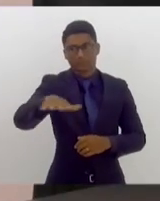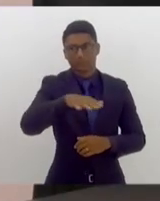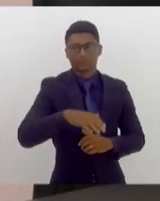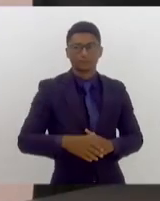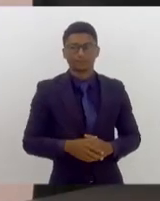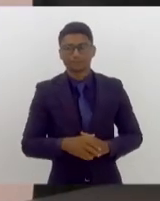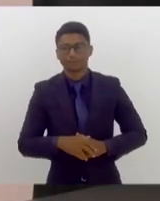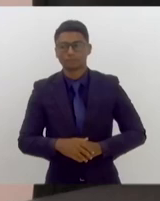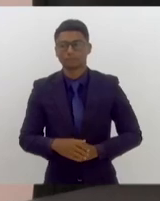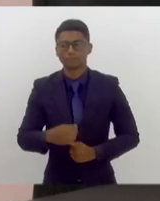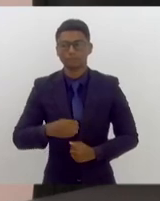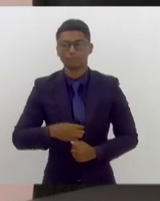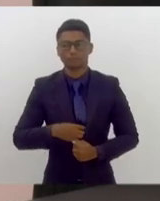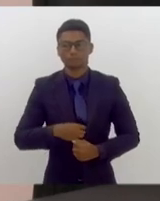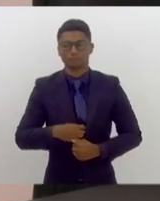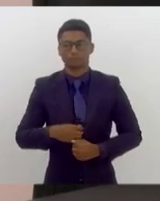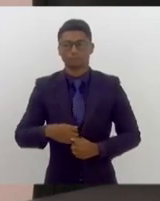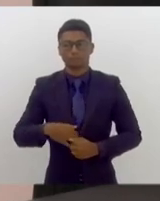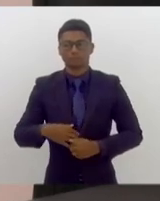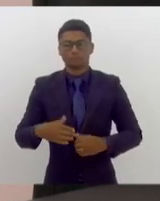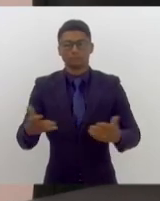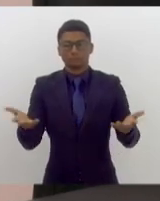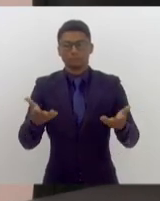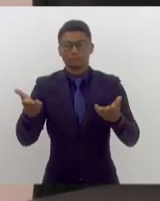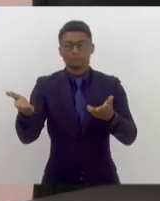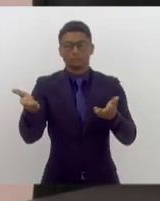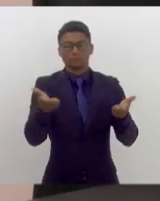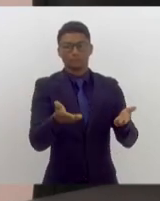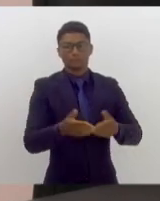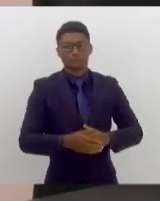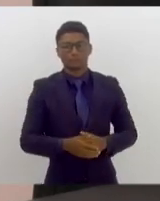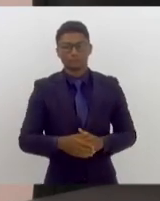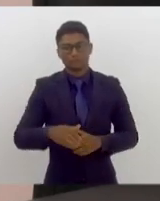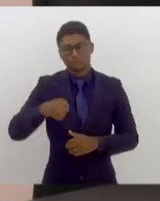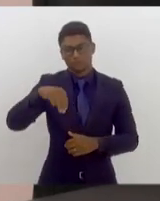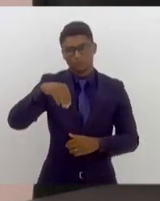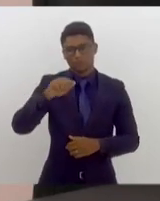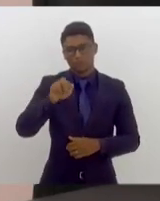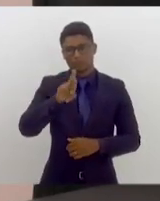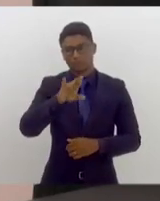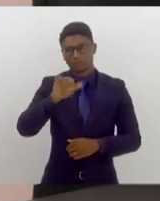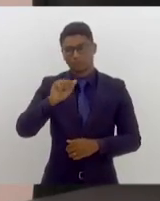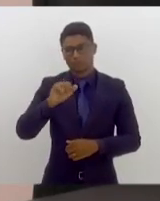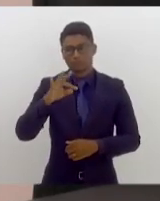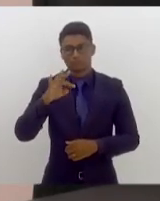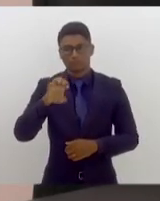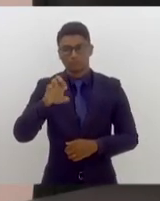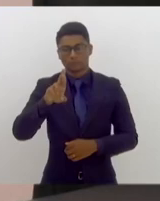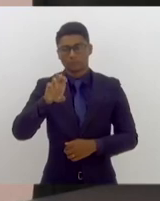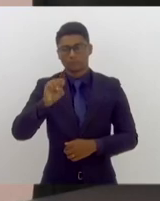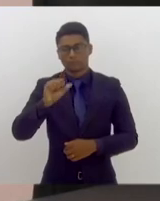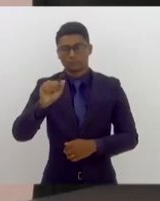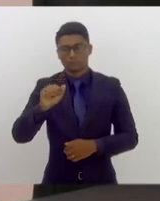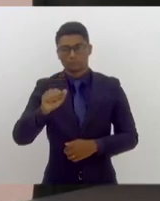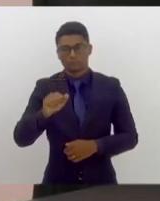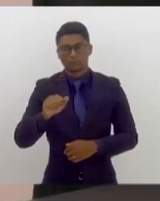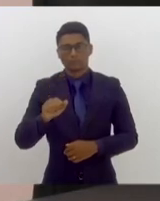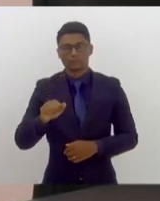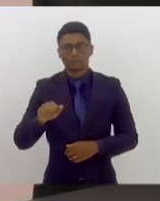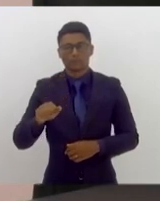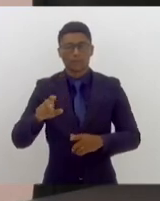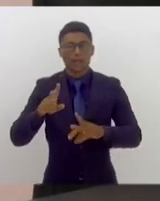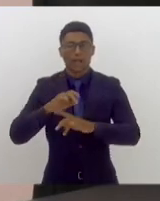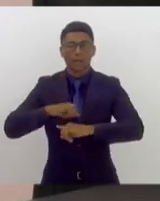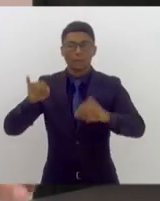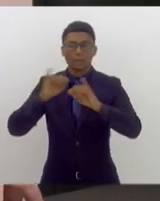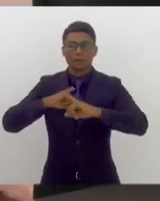Obrigado, Sandra. E gostaria de chamar para o uso da palavra agora a Maria Tereza Vance, da campanha Pelo Direito à Educação.